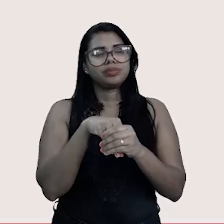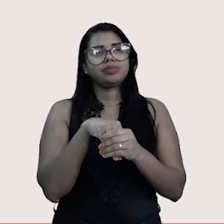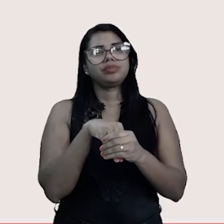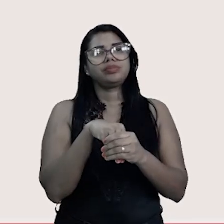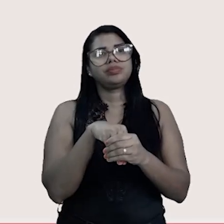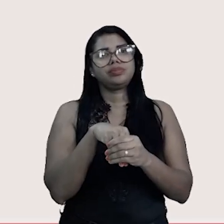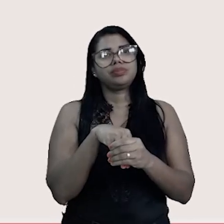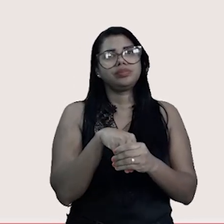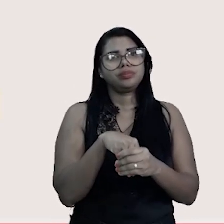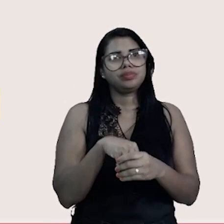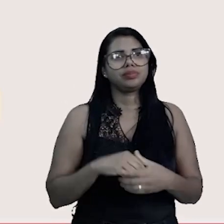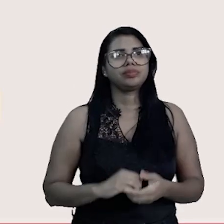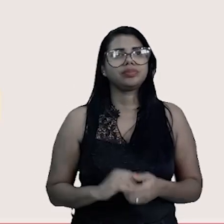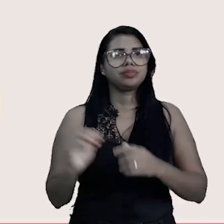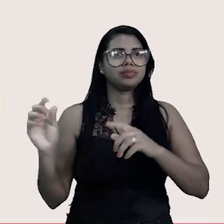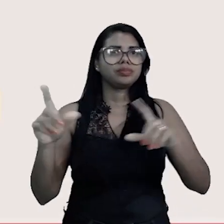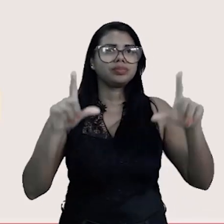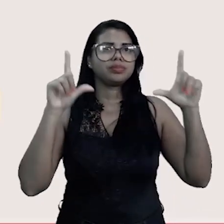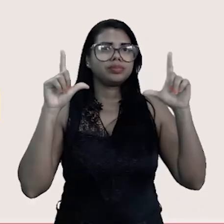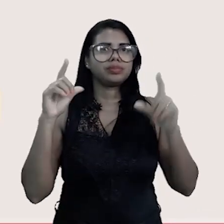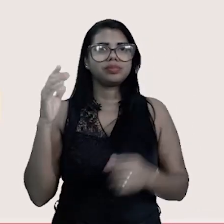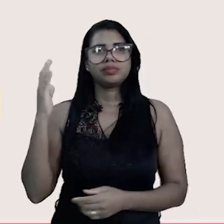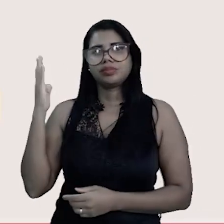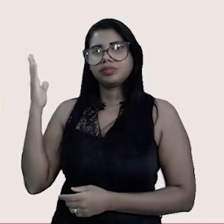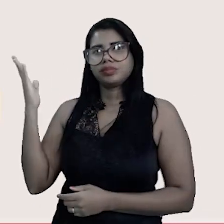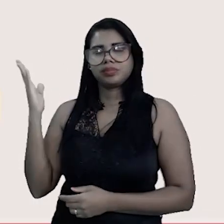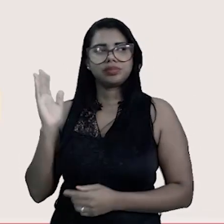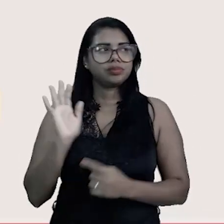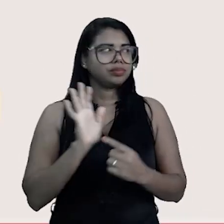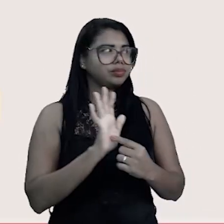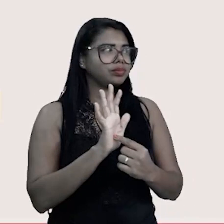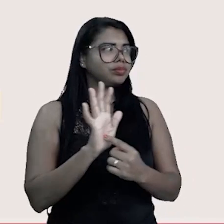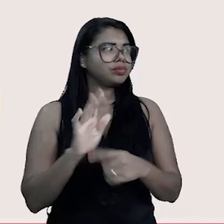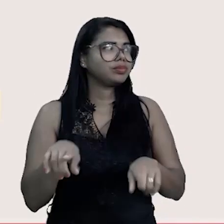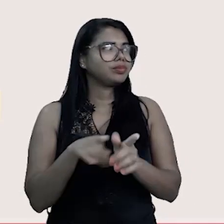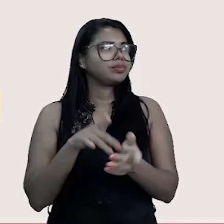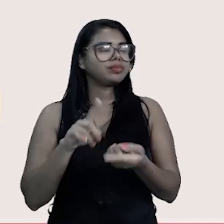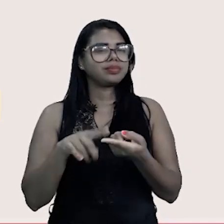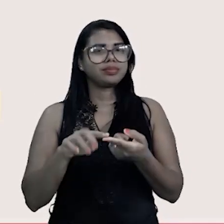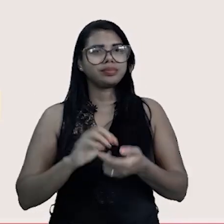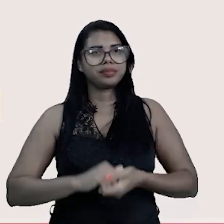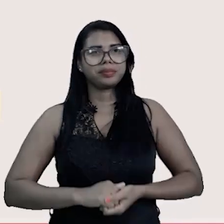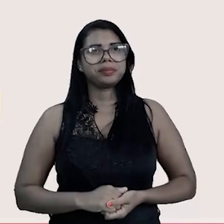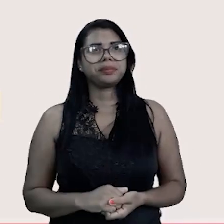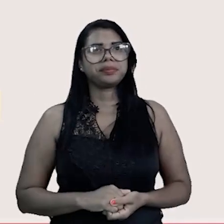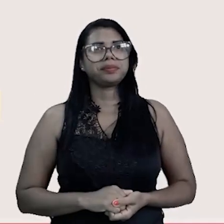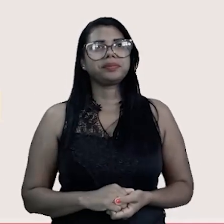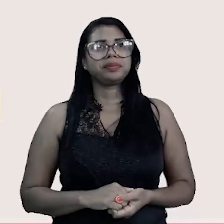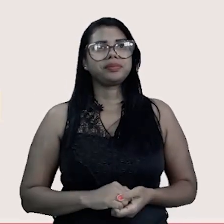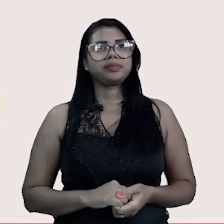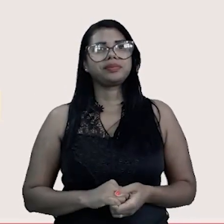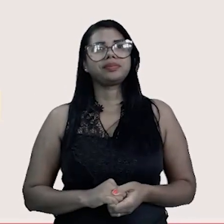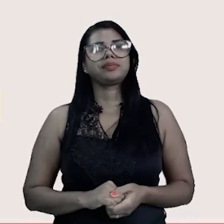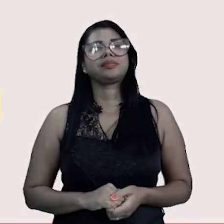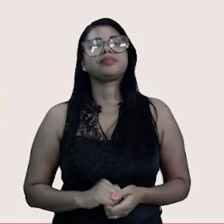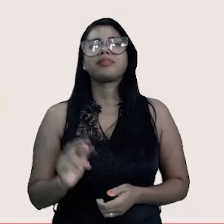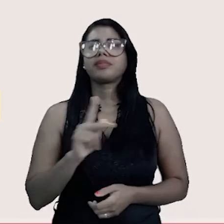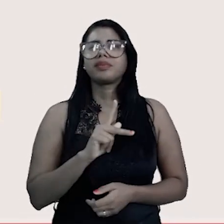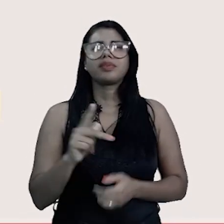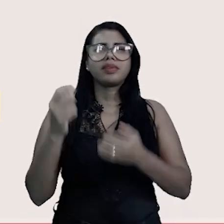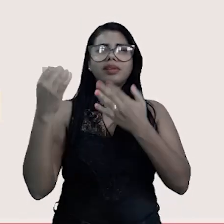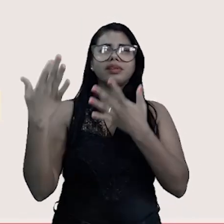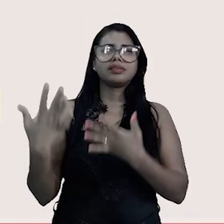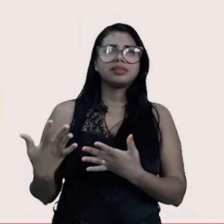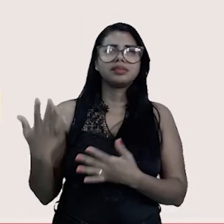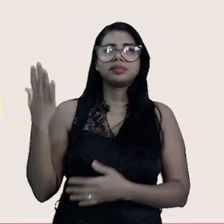Robertão. Vamos mostrar aí o fera aí, fazer a revisão aí da silepse. Professor, fala um pouco aí da silepse.